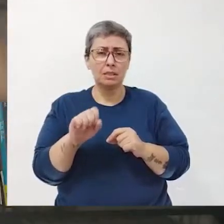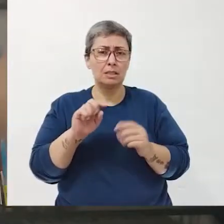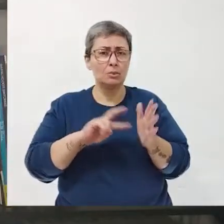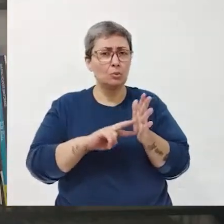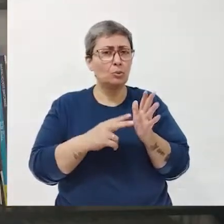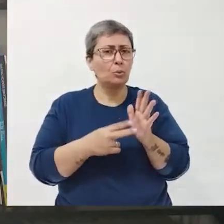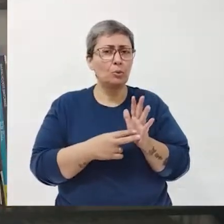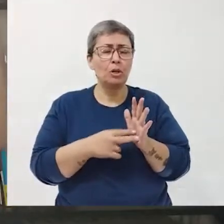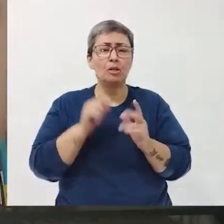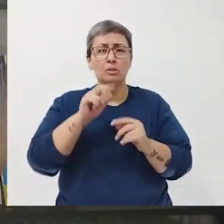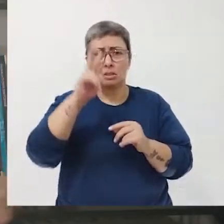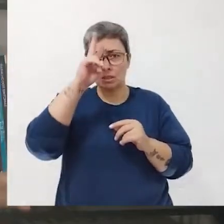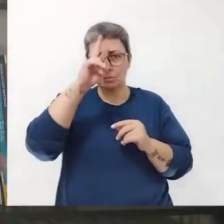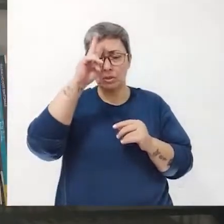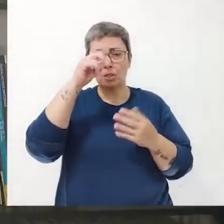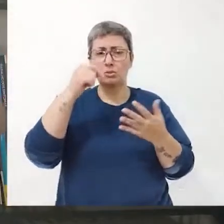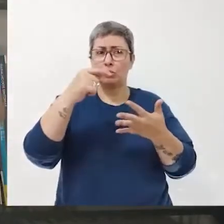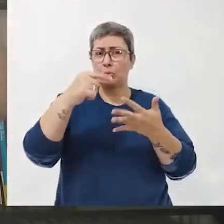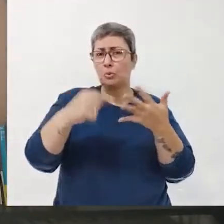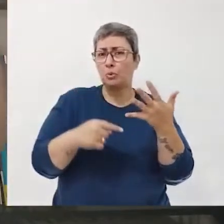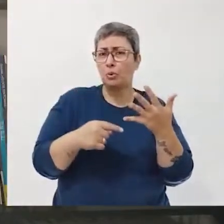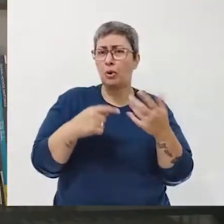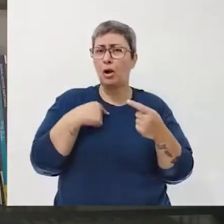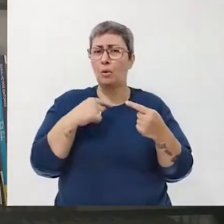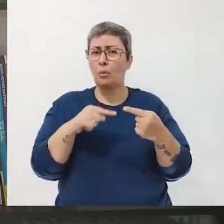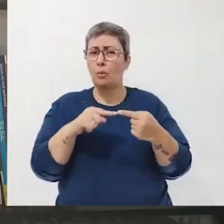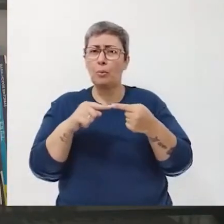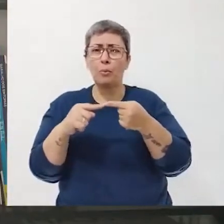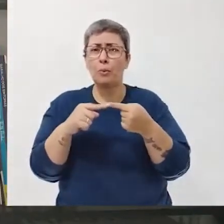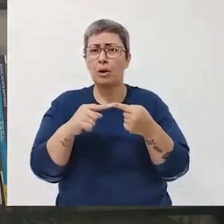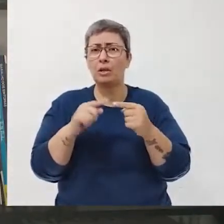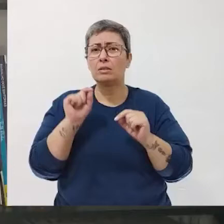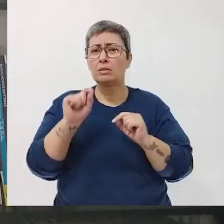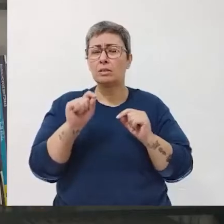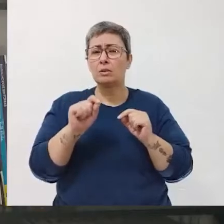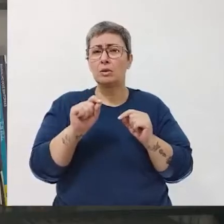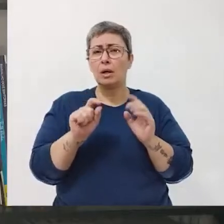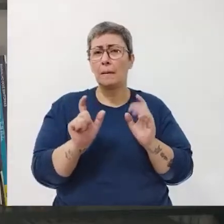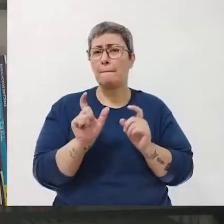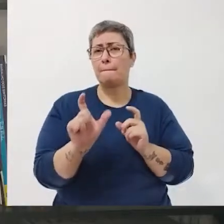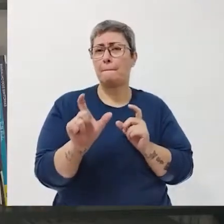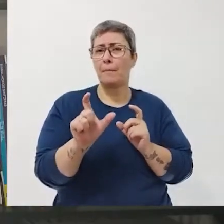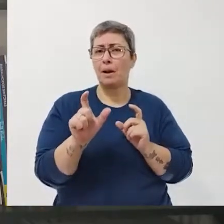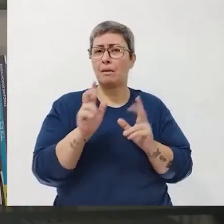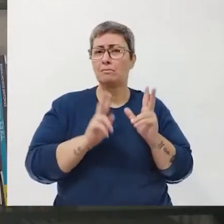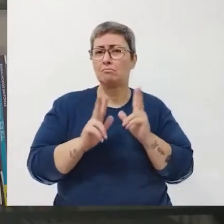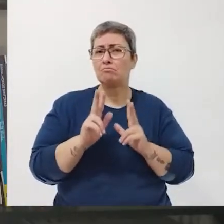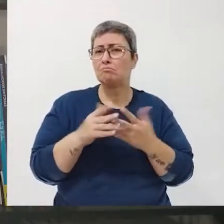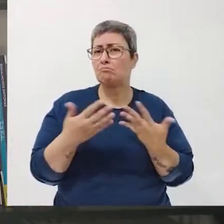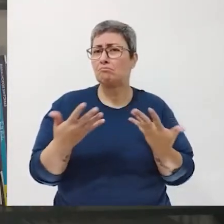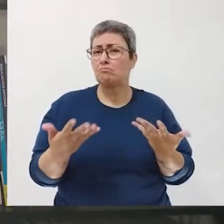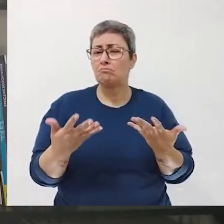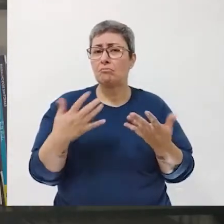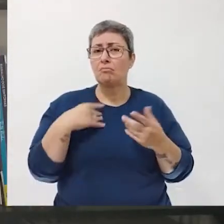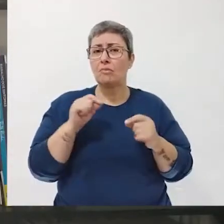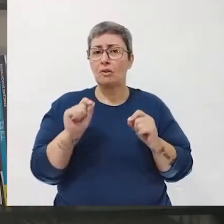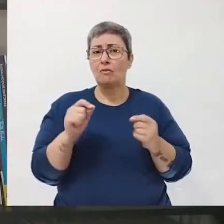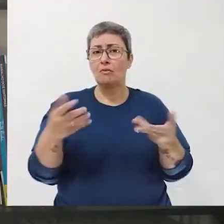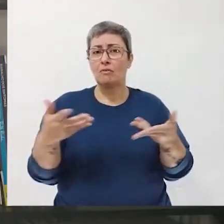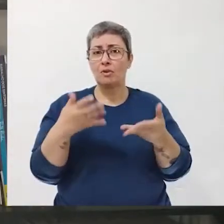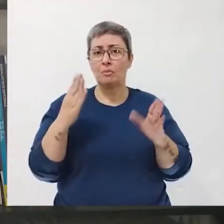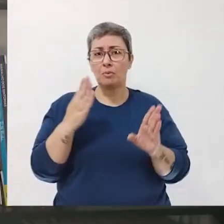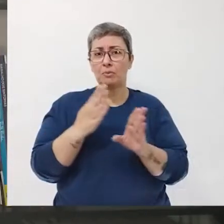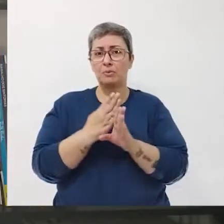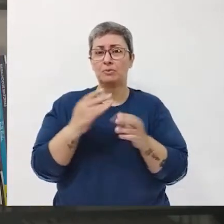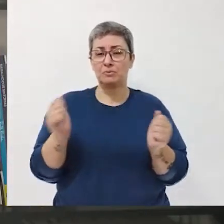estão lembrados e lembradas do que já ouviram, de fazer alguma relação aí dessa palavra com o que a gente ouve? Então vem comigo pra gente